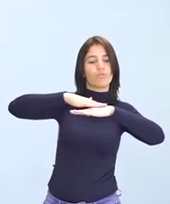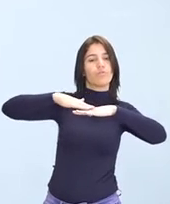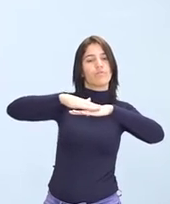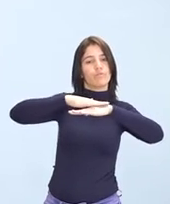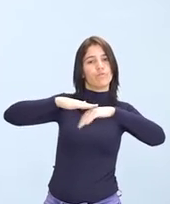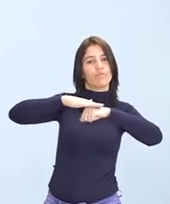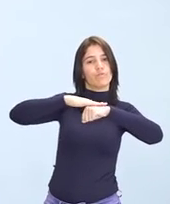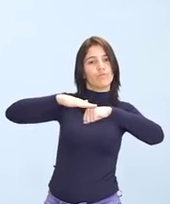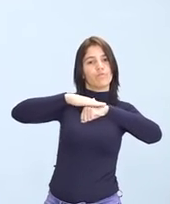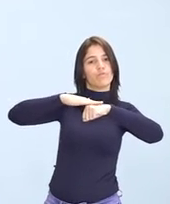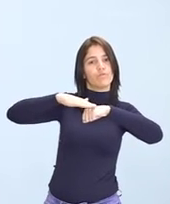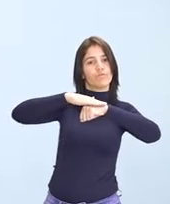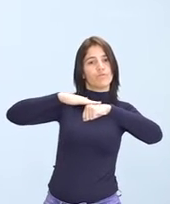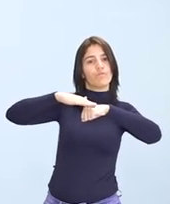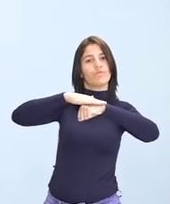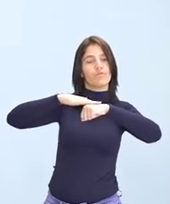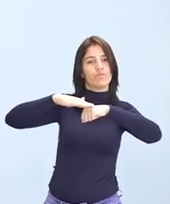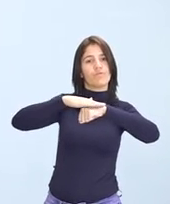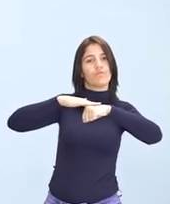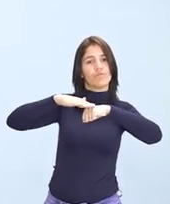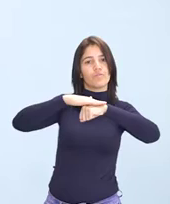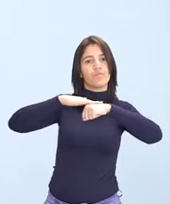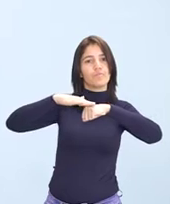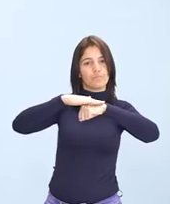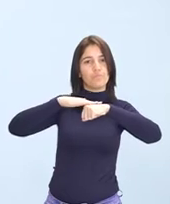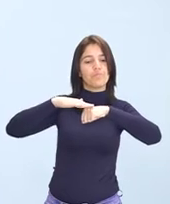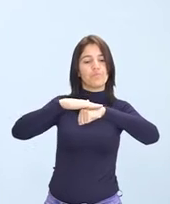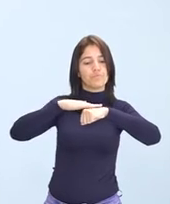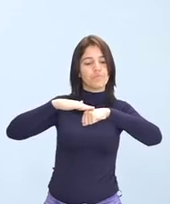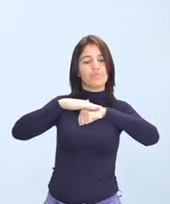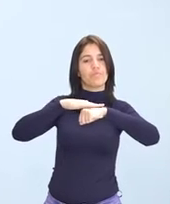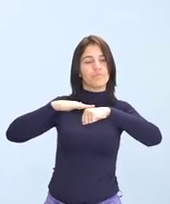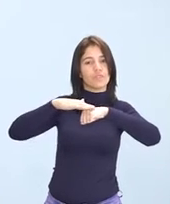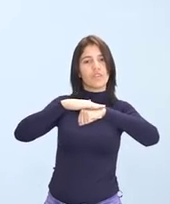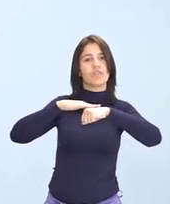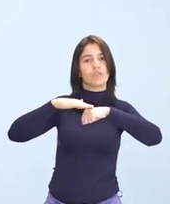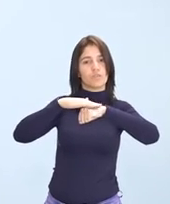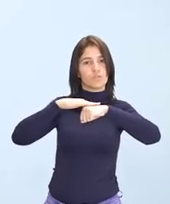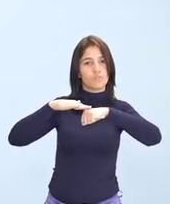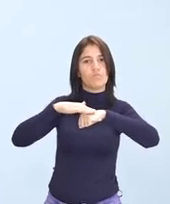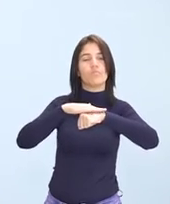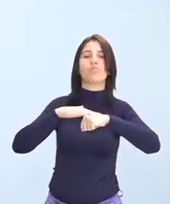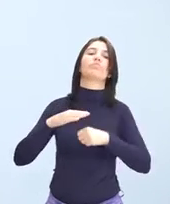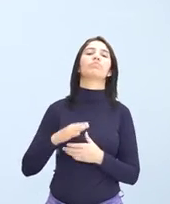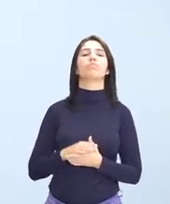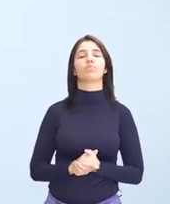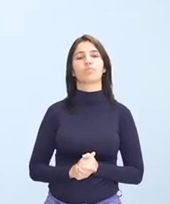tenho a conversa, com o mesmo movimento circular, mas a minha mão que fica por baixo está fechada.